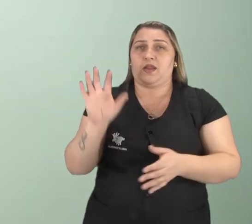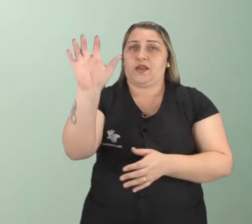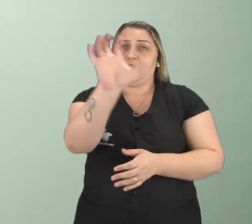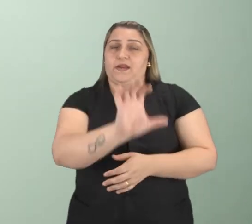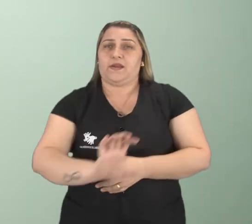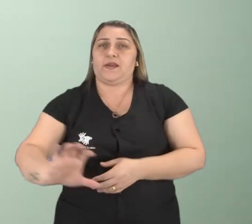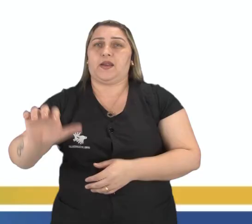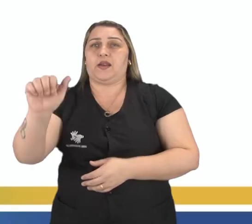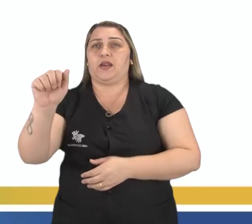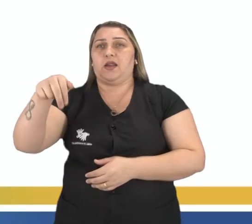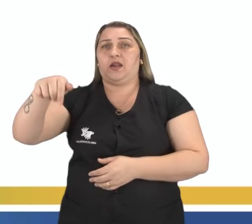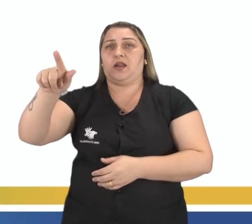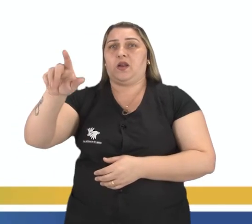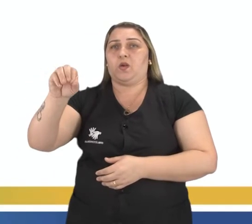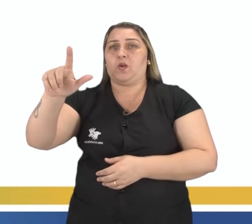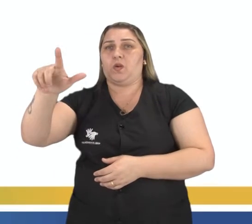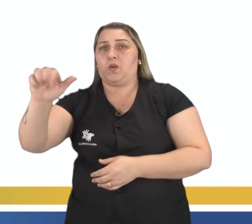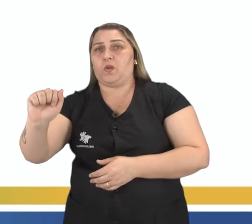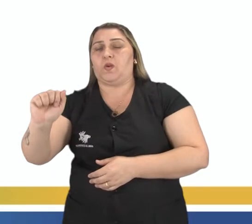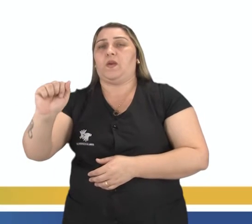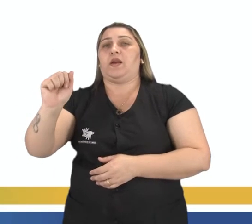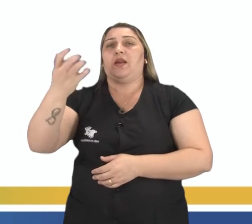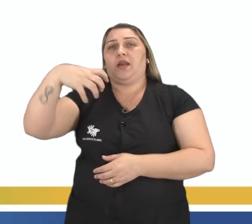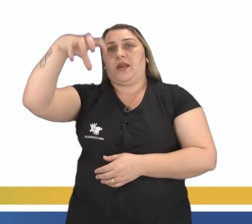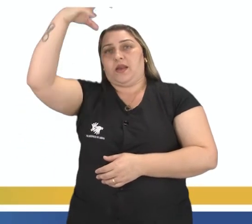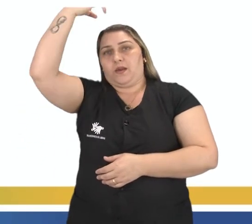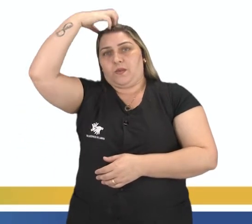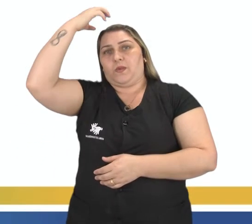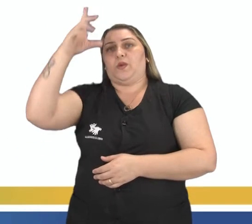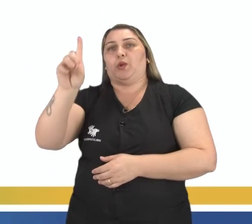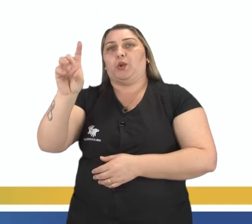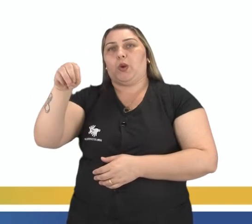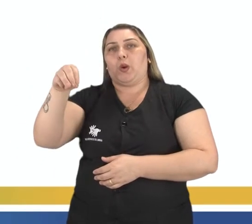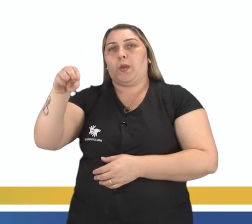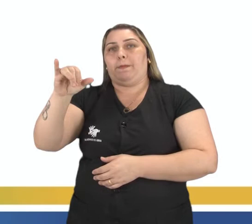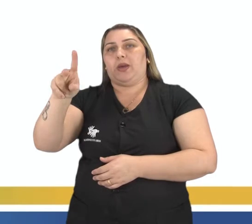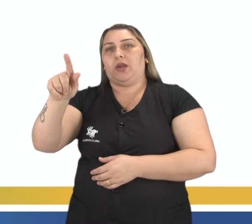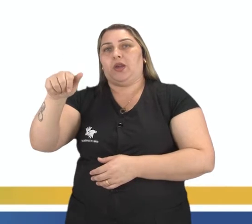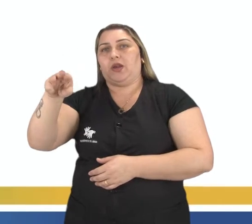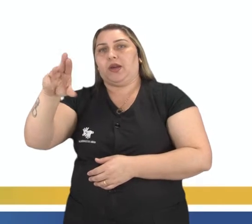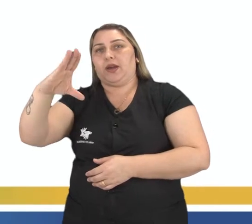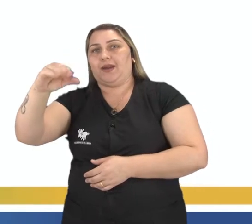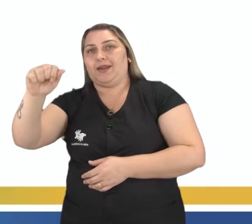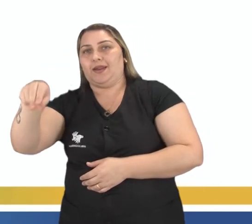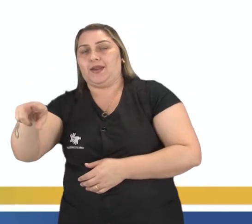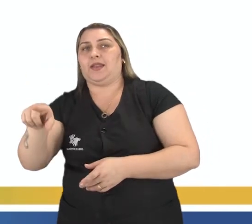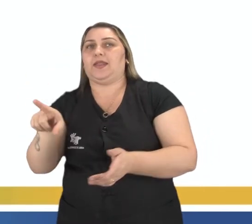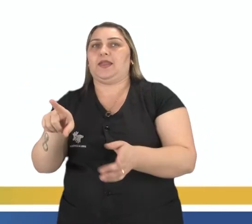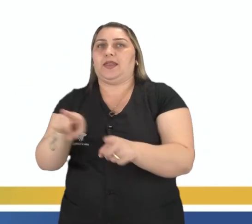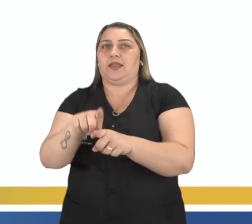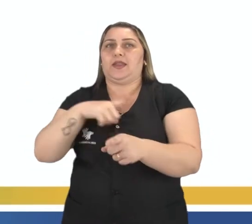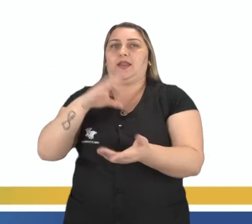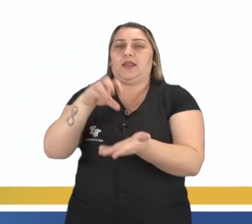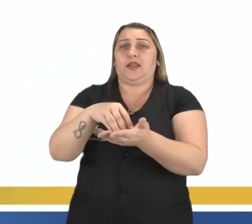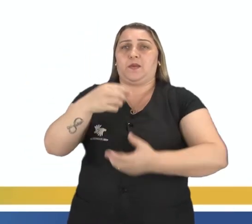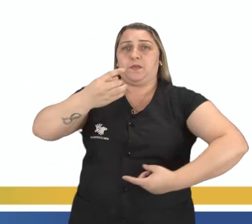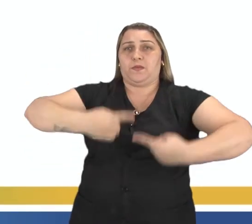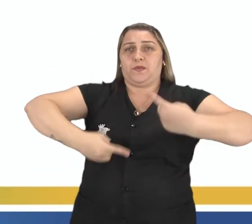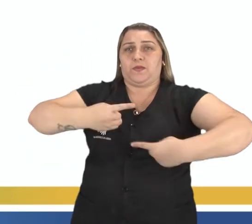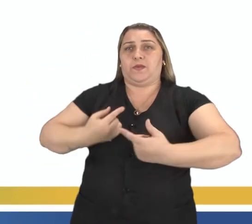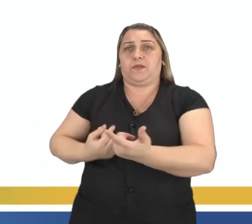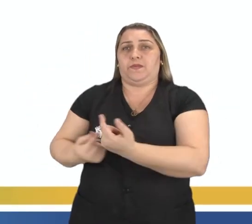região da Angola, Congo e República Dominicana do Congo, né? E a gente vai ter também a centralização política